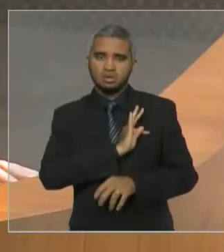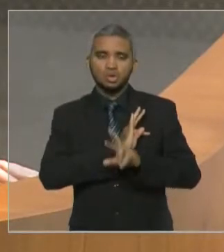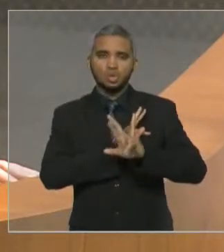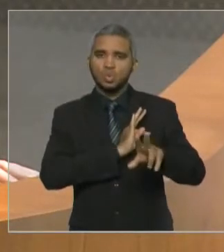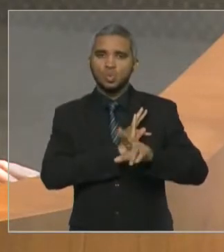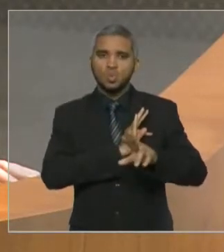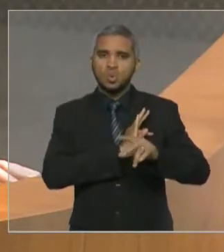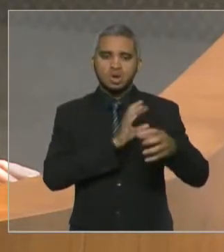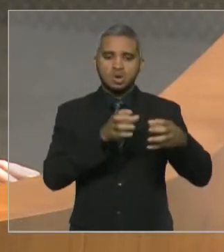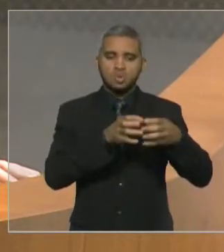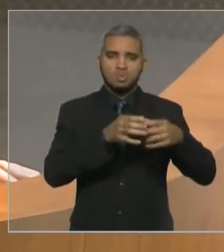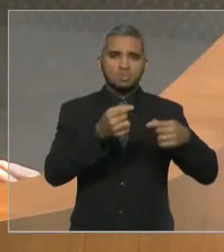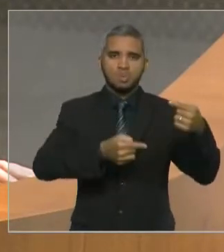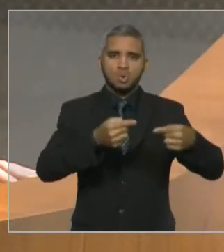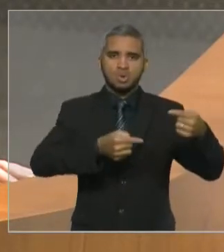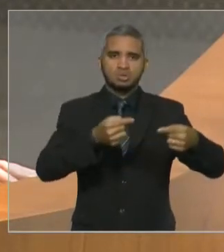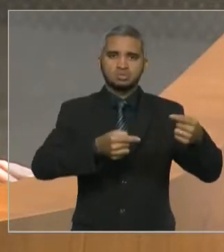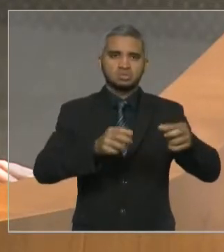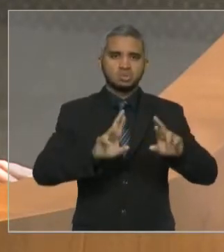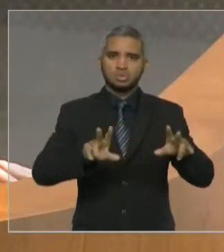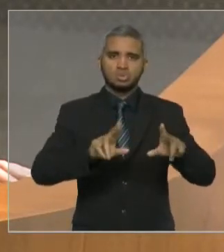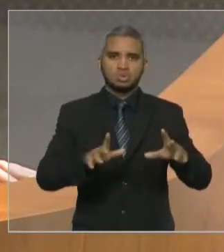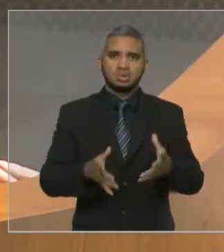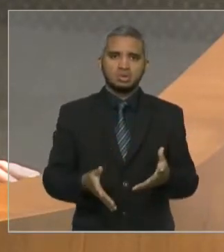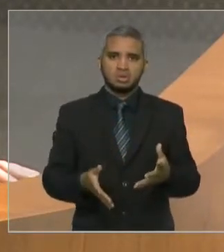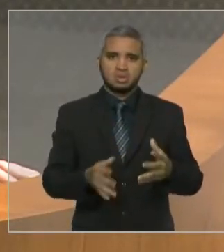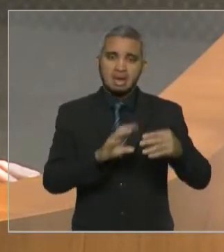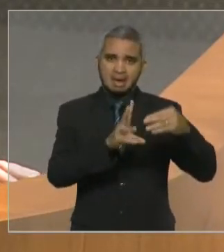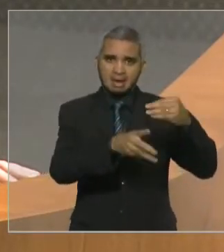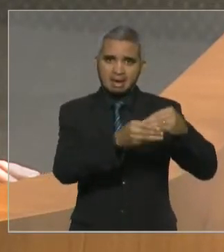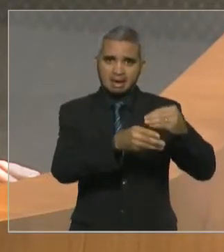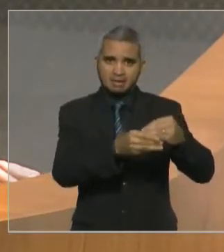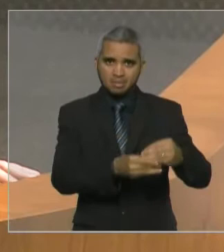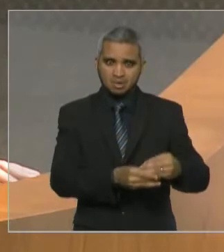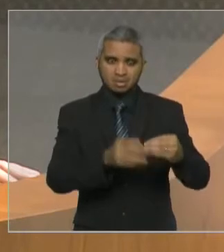demonstrar. Não é uma emenda de um deputado que vai